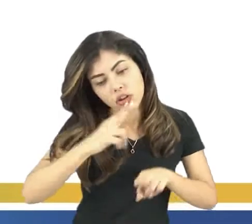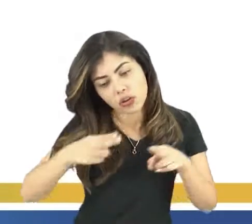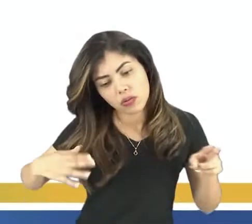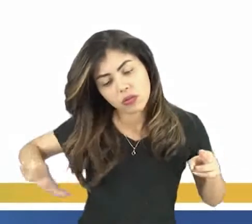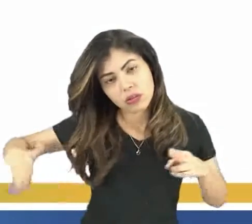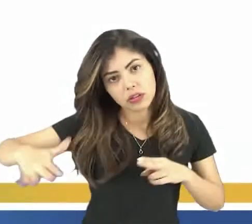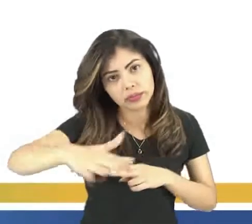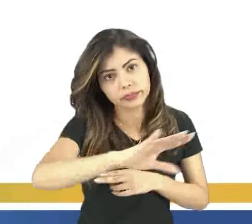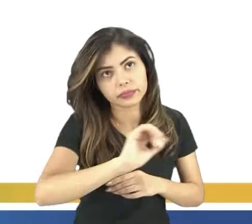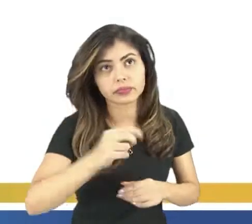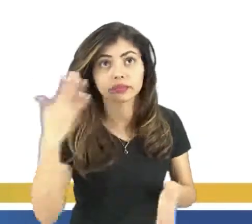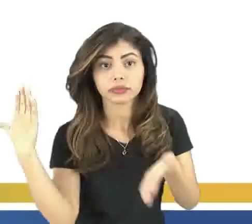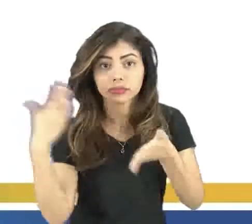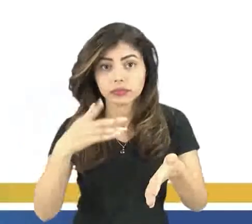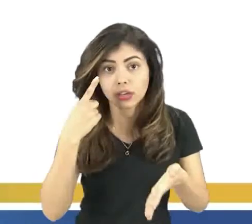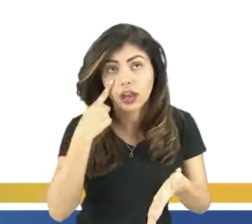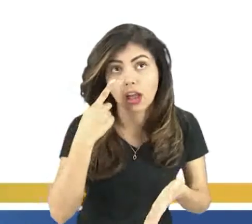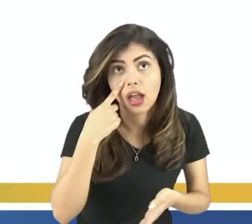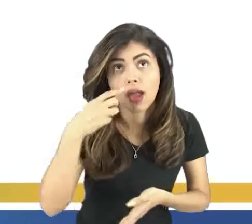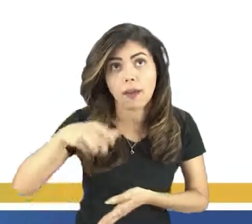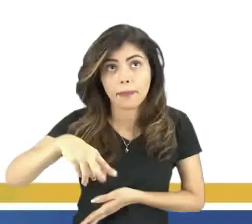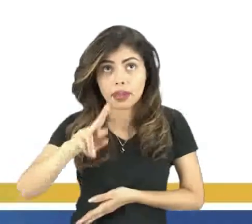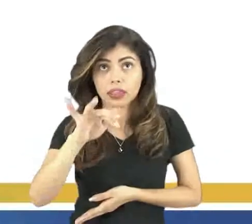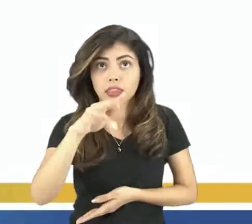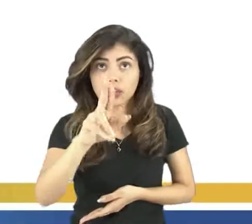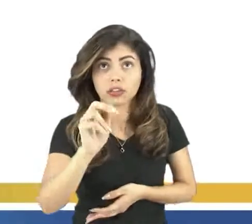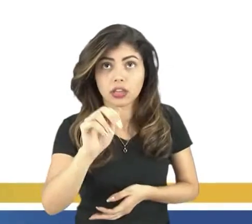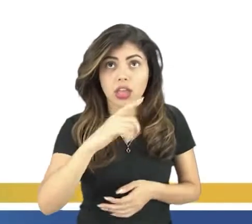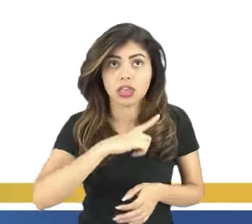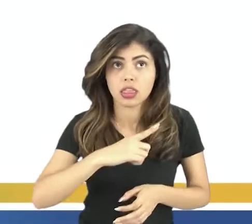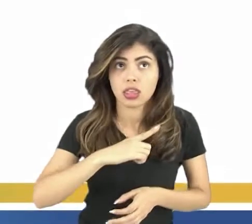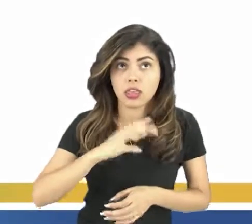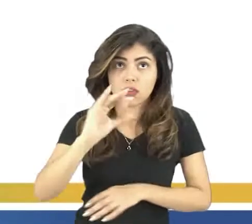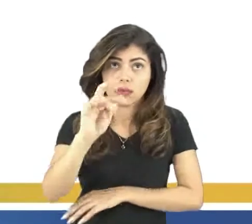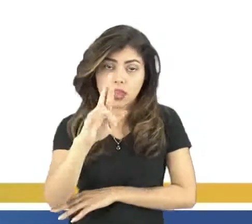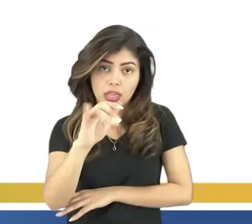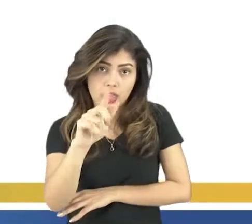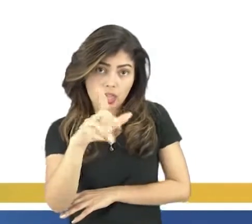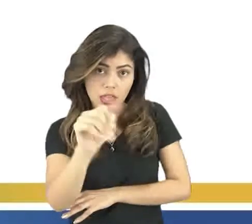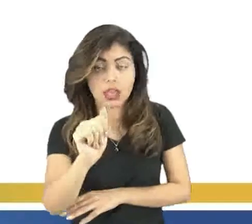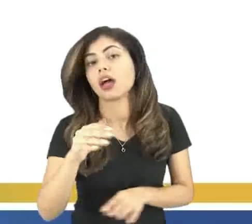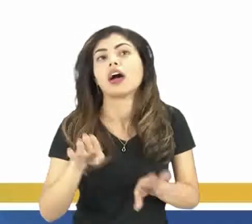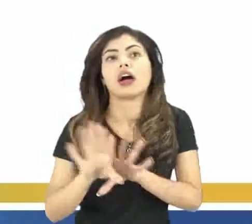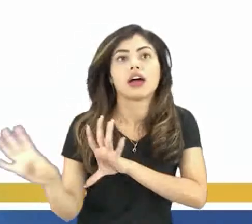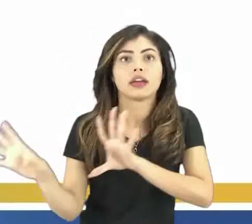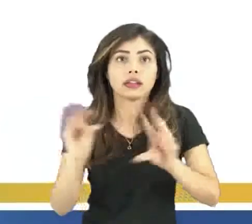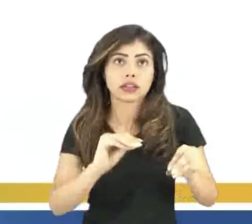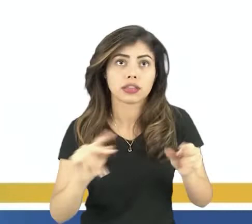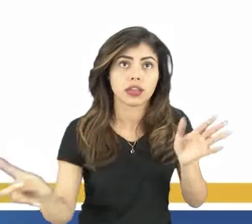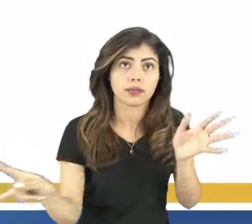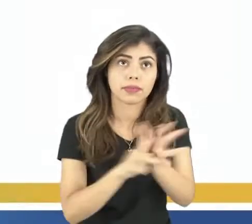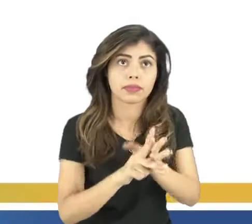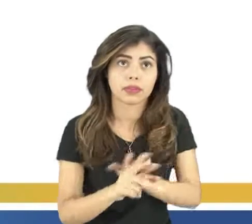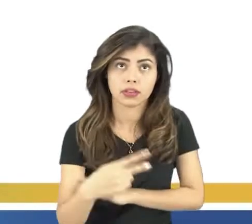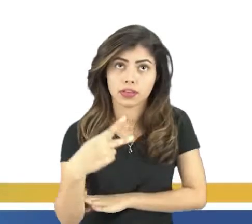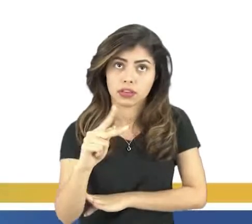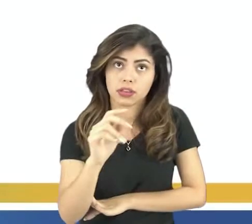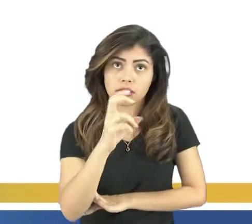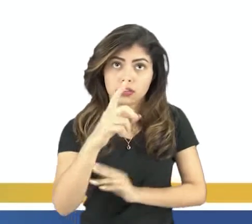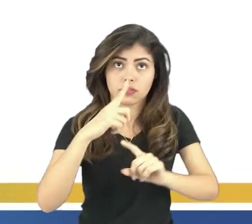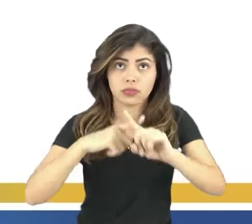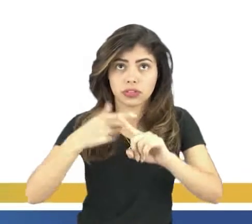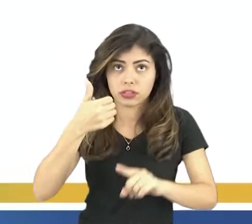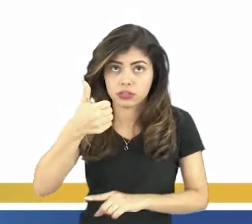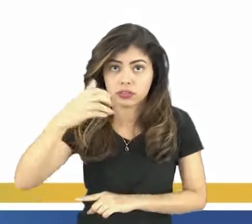magnético, determine a força magnética que atua sobre a carga, supondo que a mesma foi lançada da velocidade 5